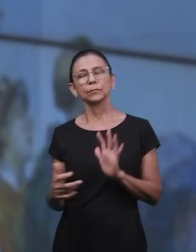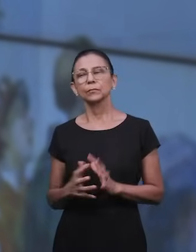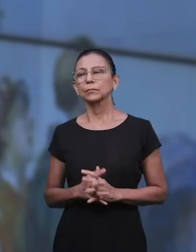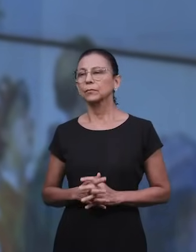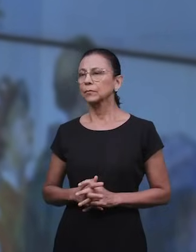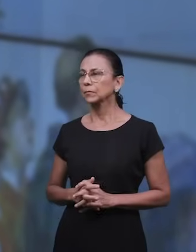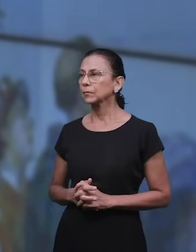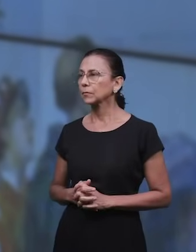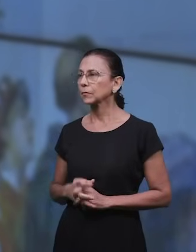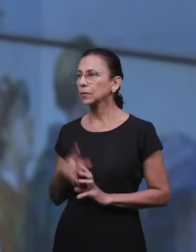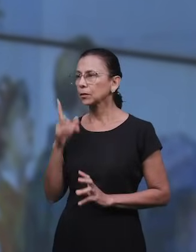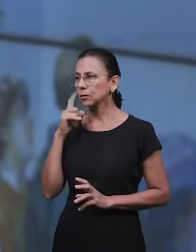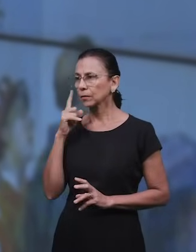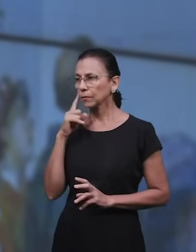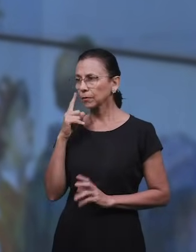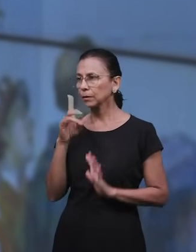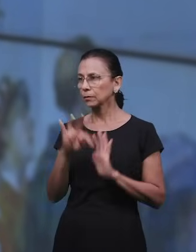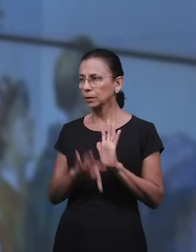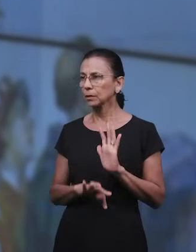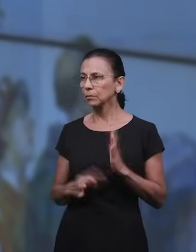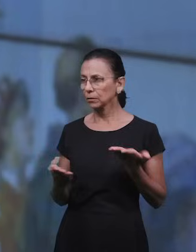alguns aqui, né, pastor?